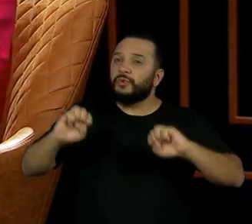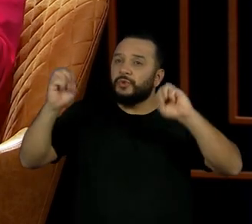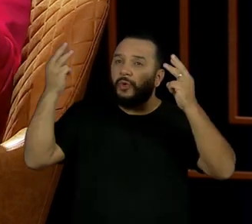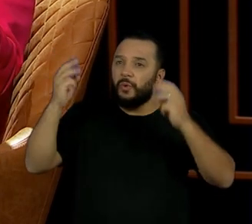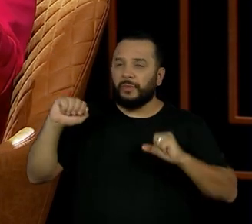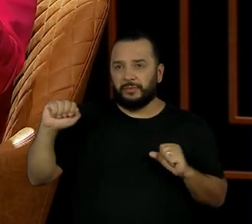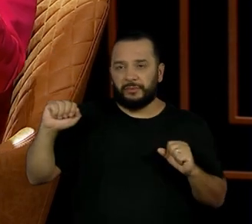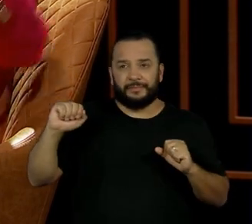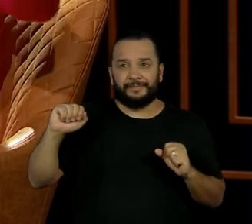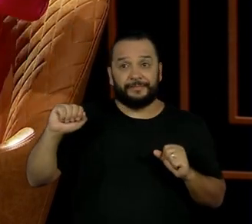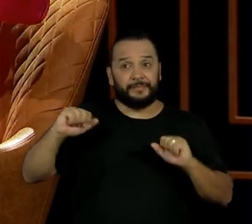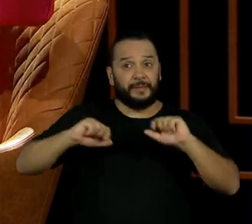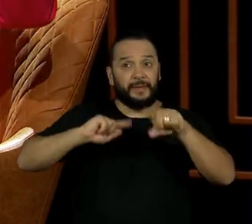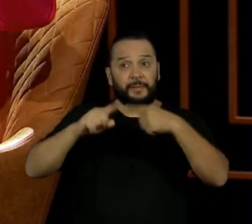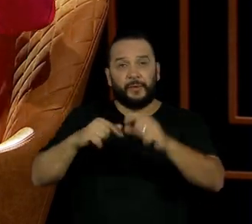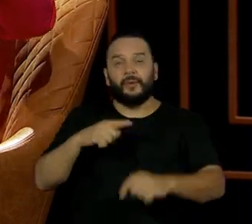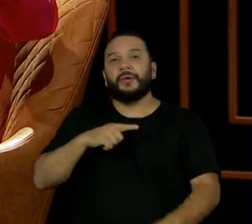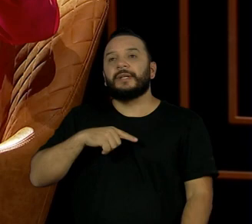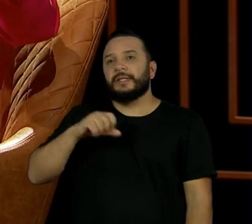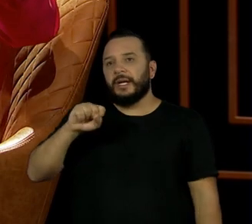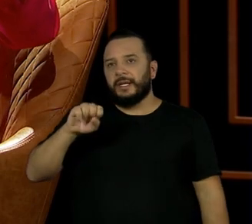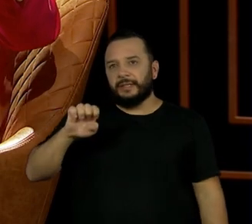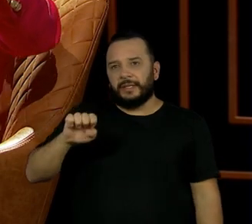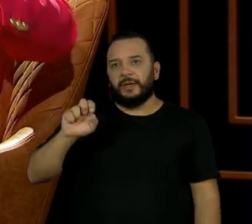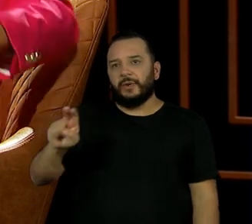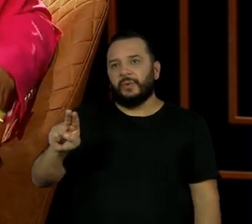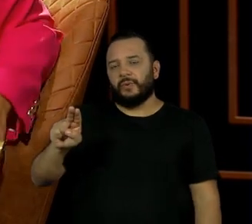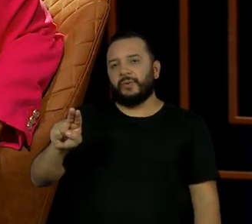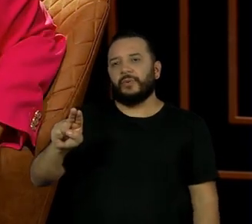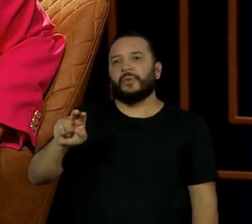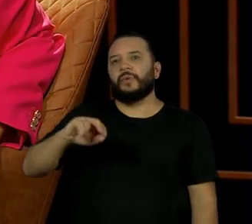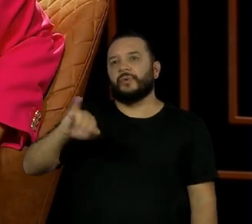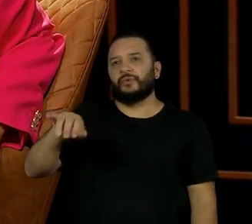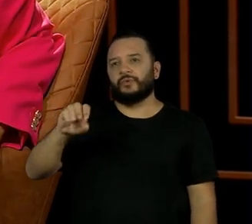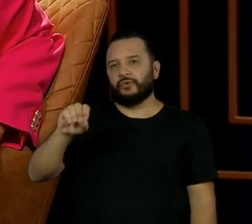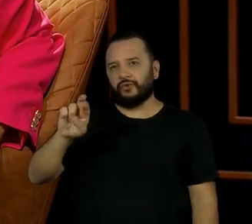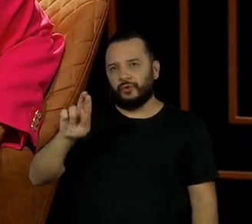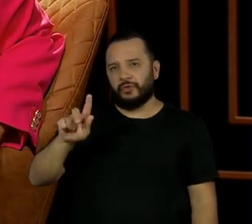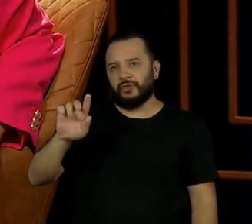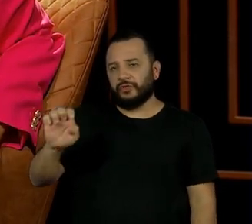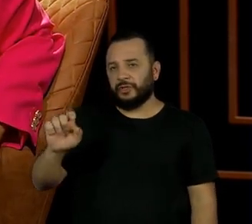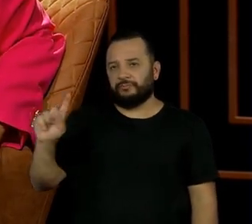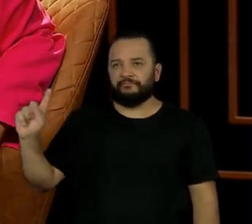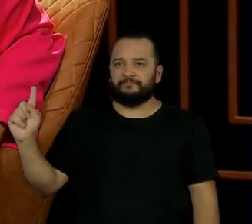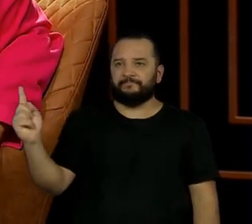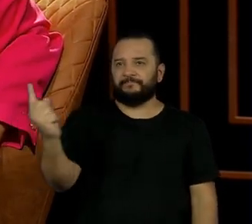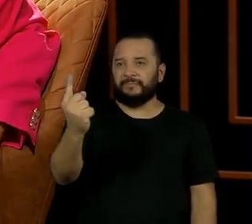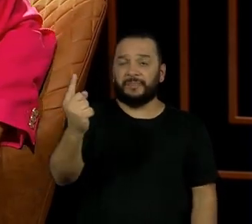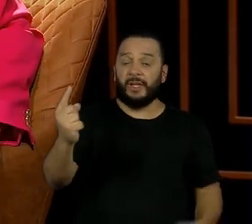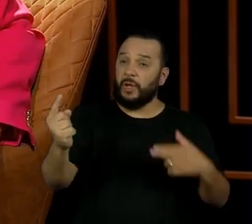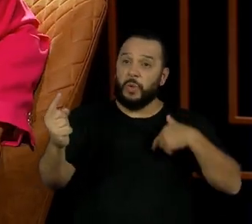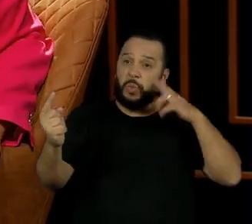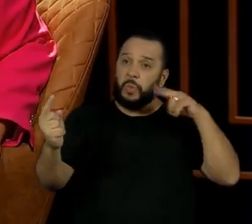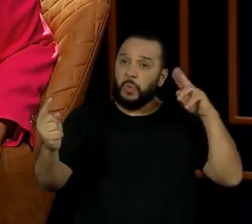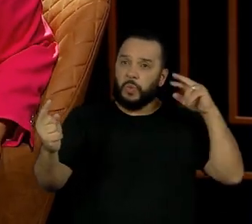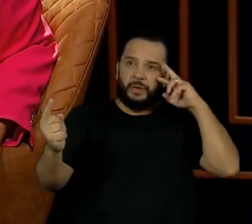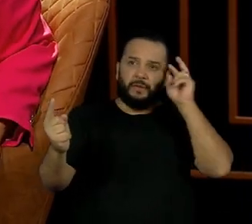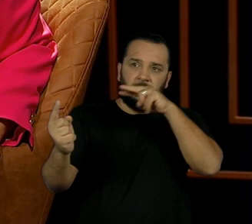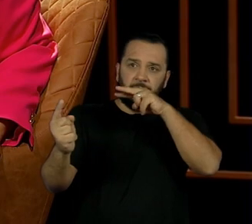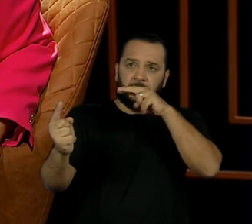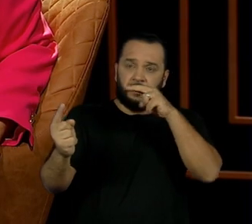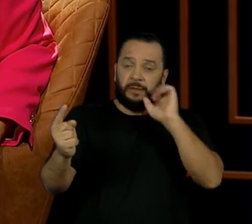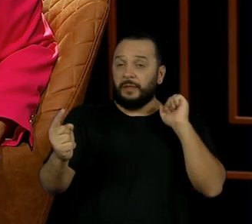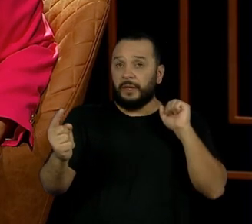de repente entre o Seu Jorge convidado que eu nunca tinha visto pessoalmente eu via no farofa carioca mas